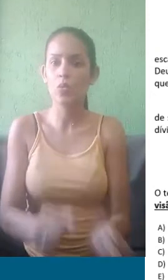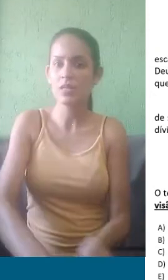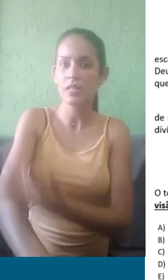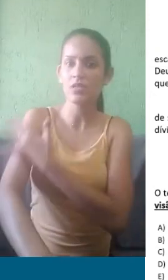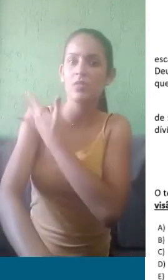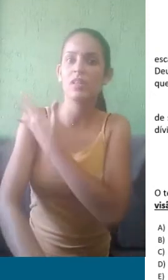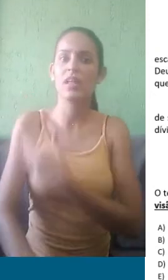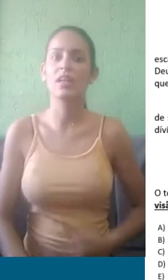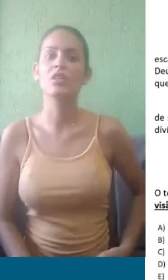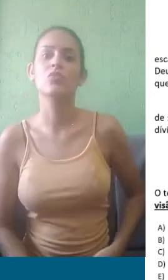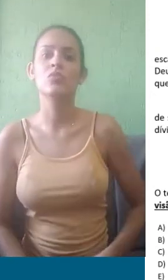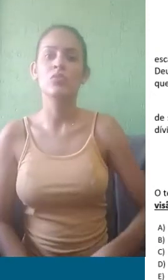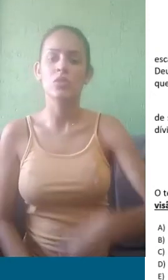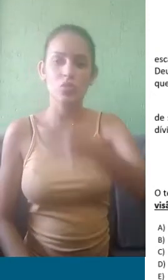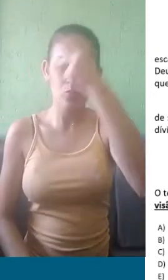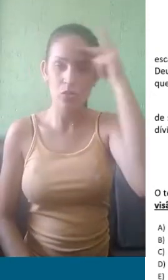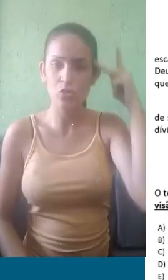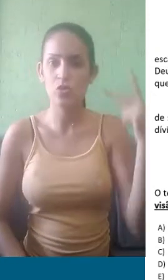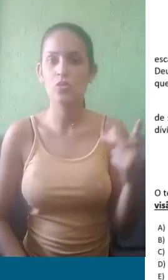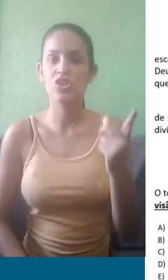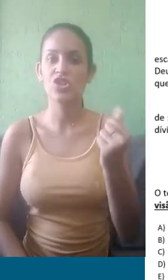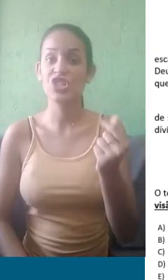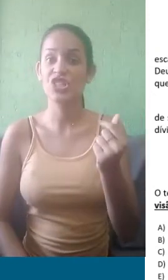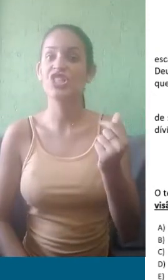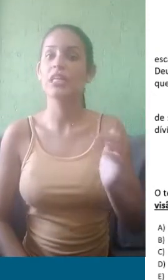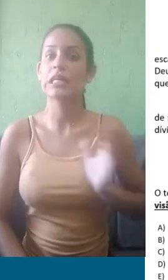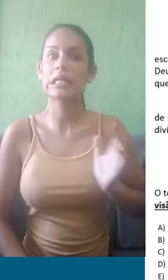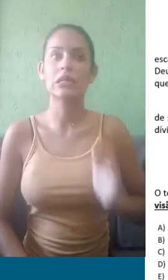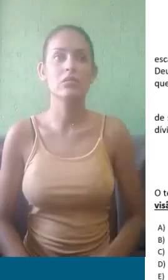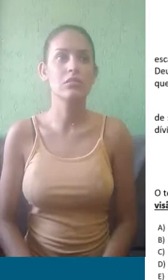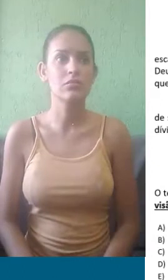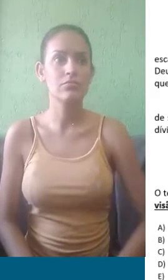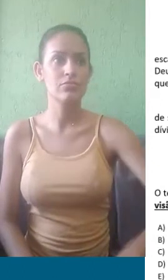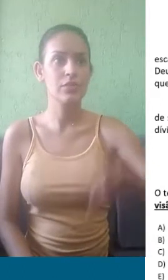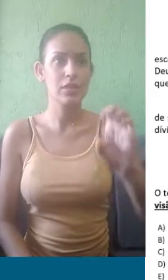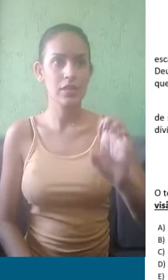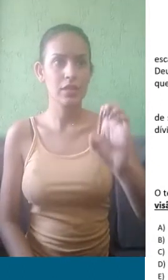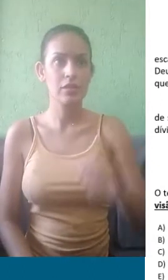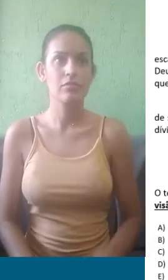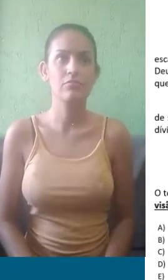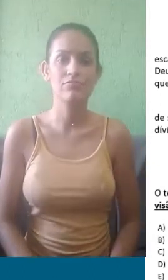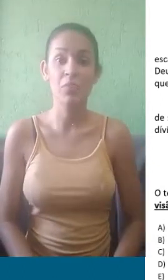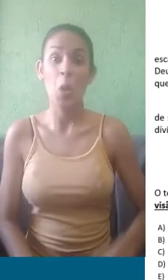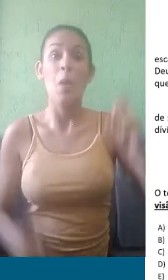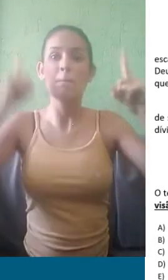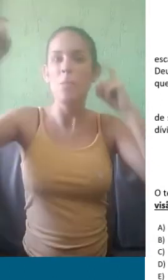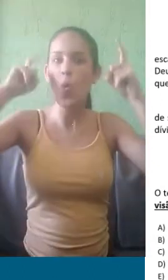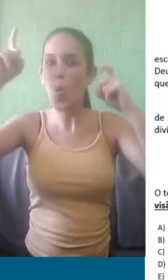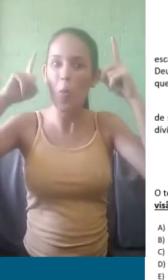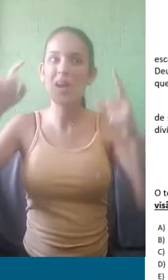preocupação financeira em relação ao sentimento amoroso. Bom, pessoal, no